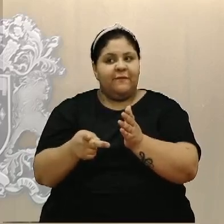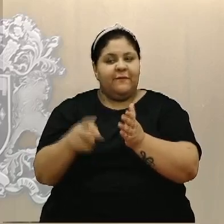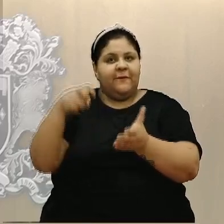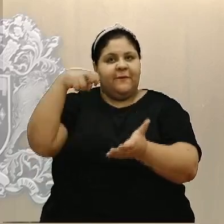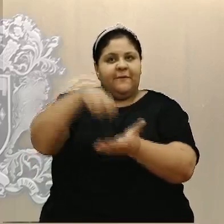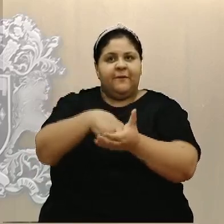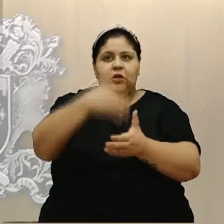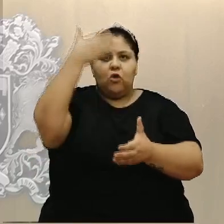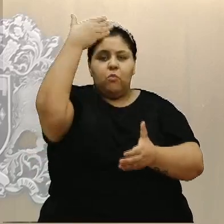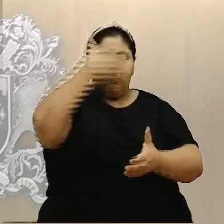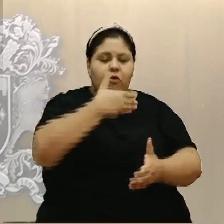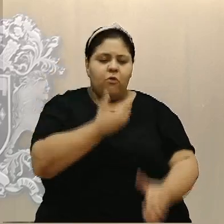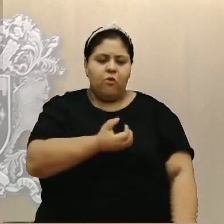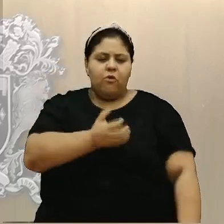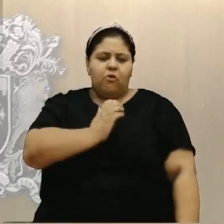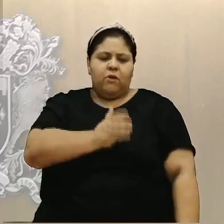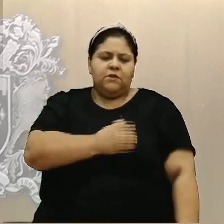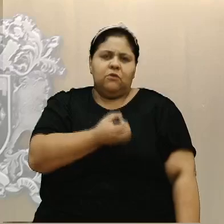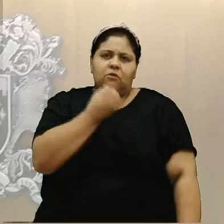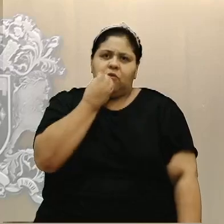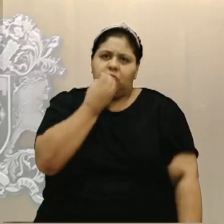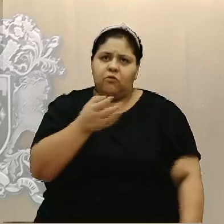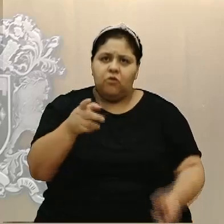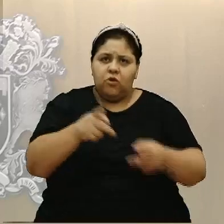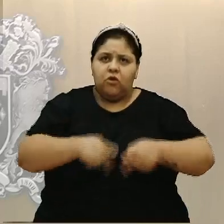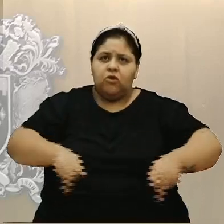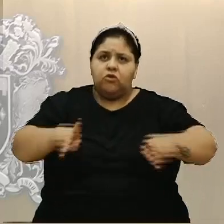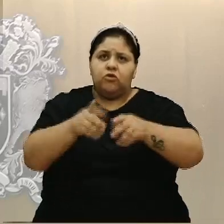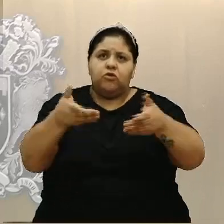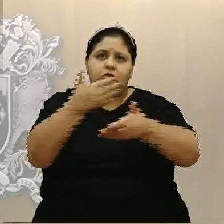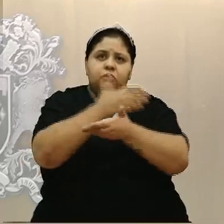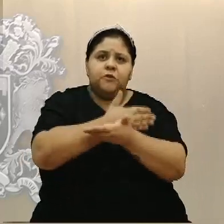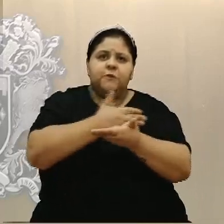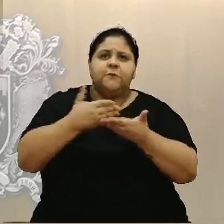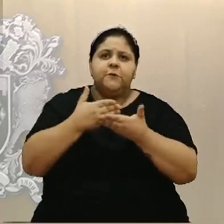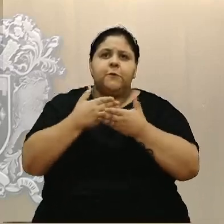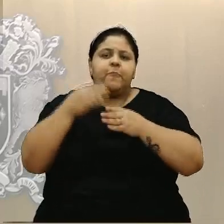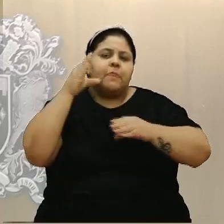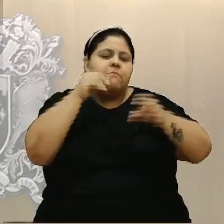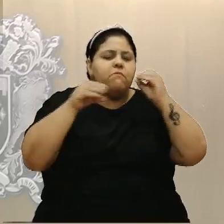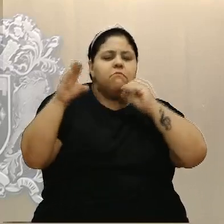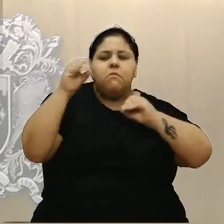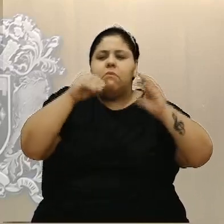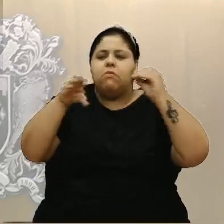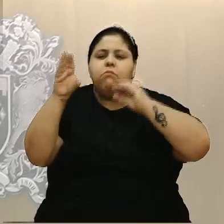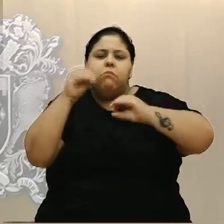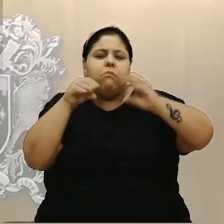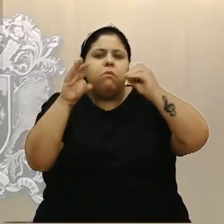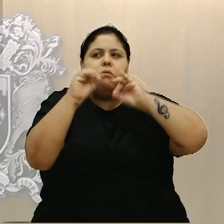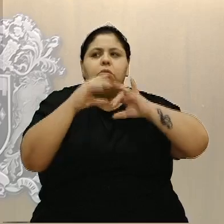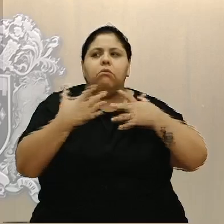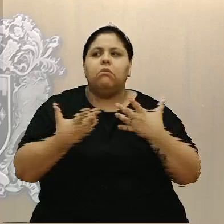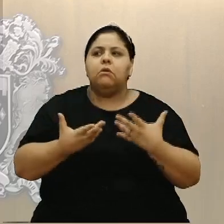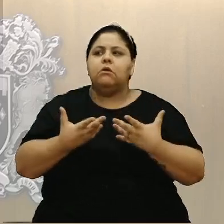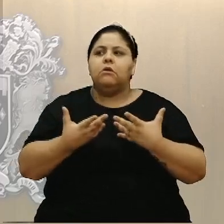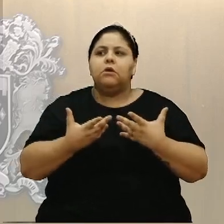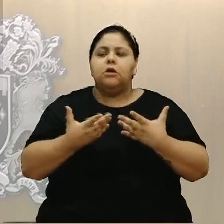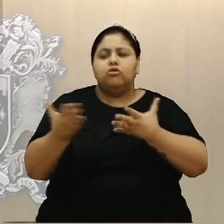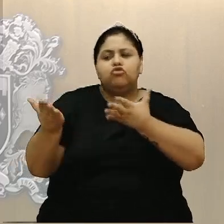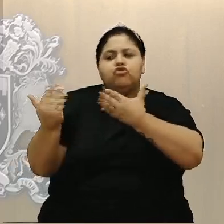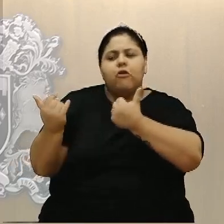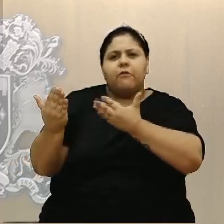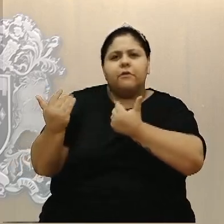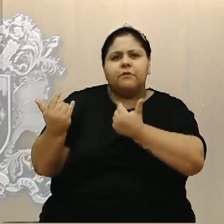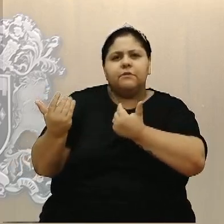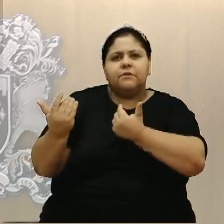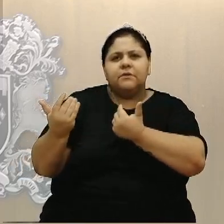de minha bondade e generosidade. O povo já começou um bochicho, um espicho. E aquele jovem,